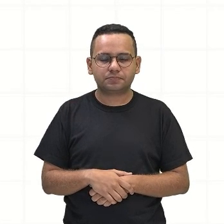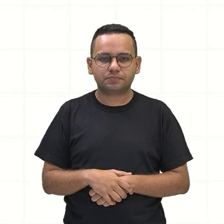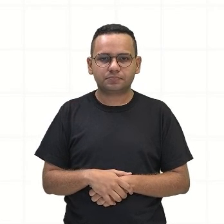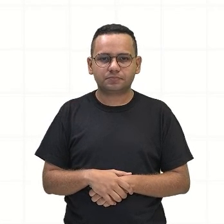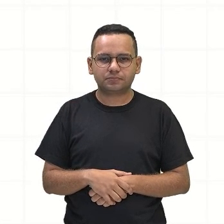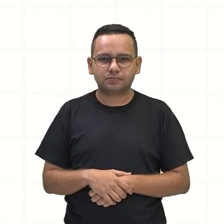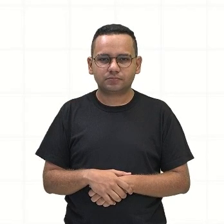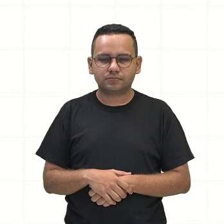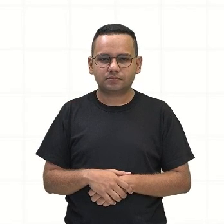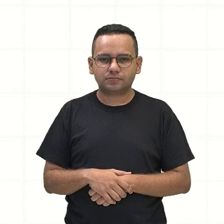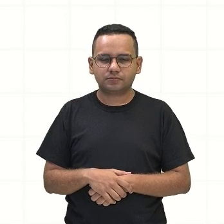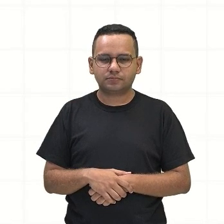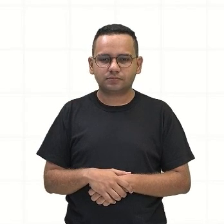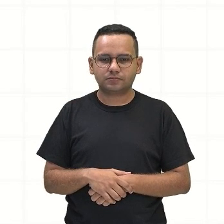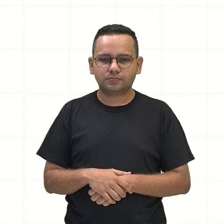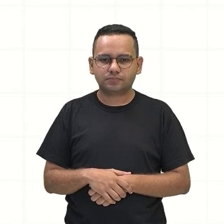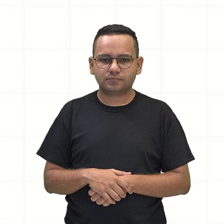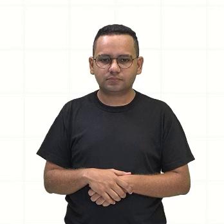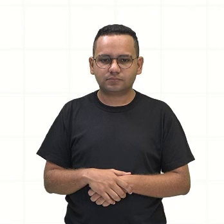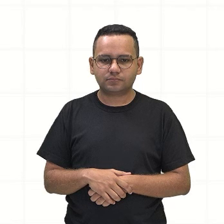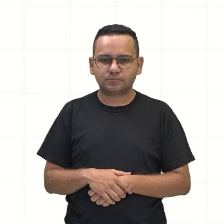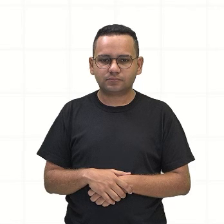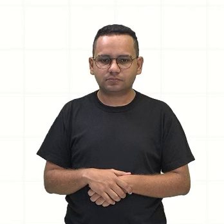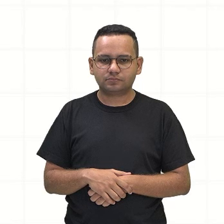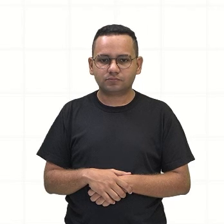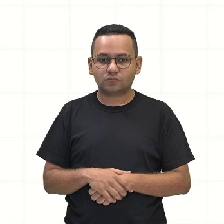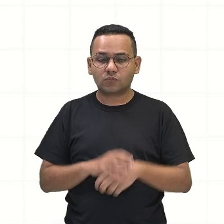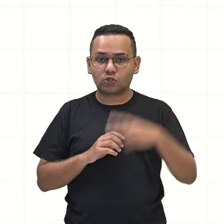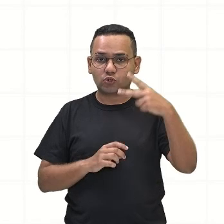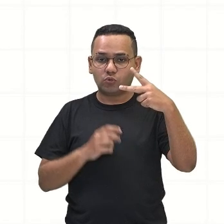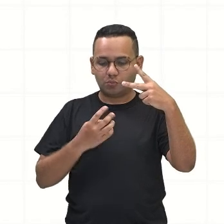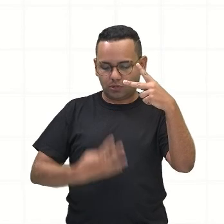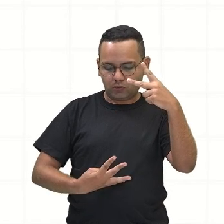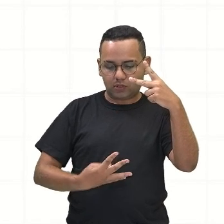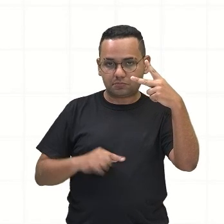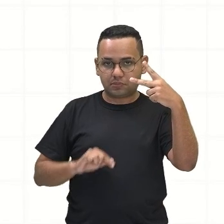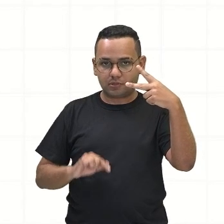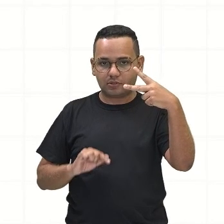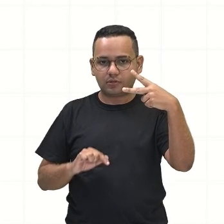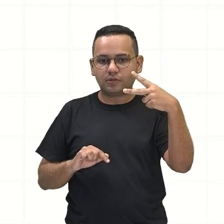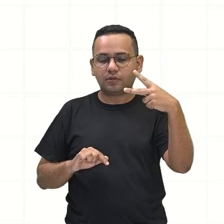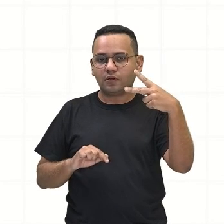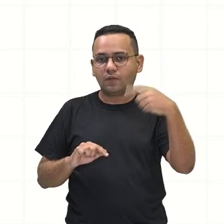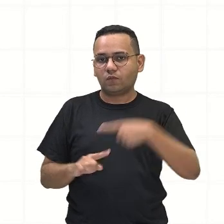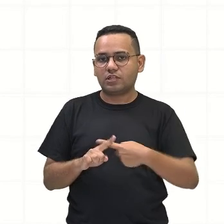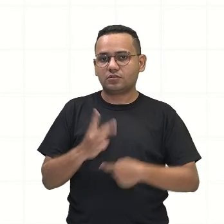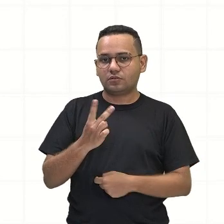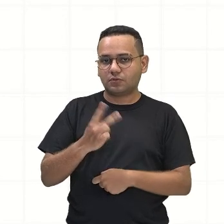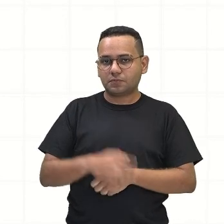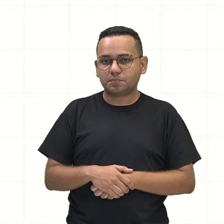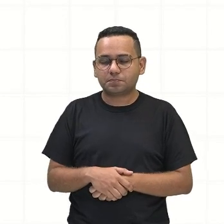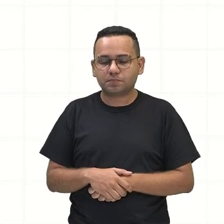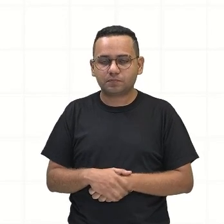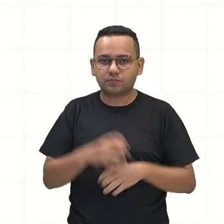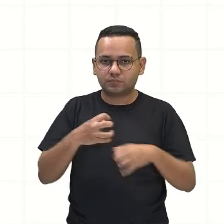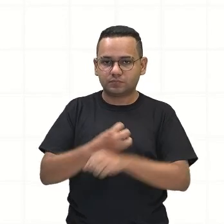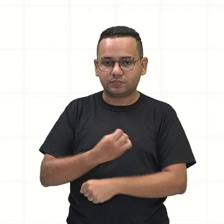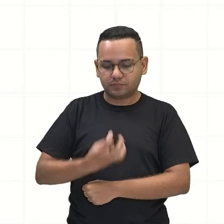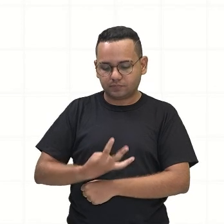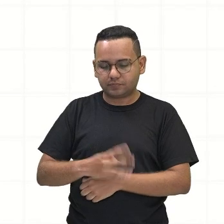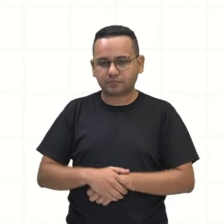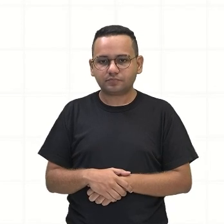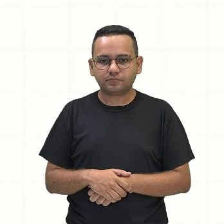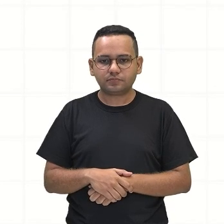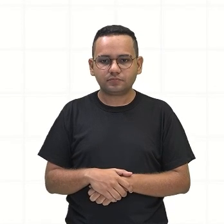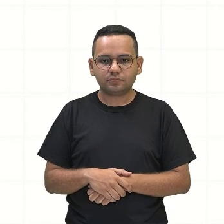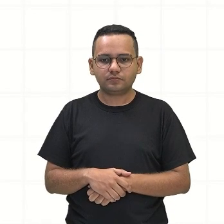Né? Olha, de 2 para 4, vezes 2. 2 vezes 2, 4. Ora,